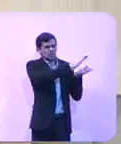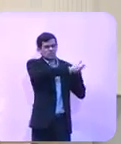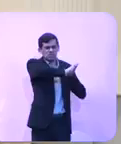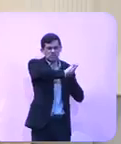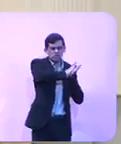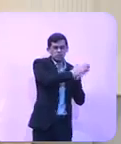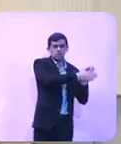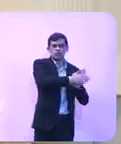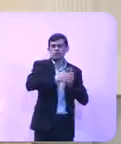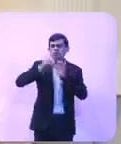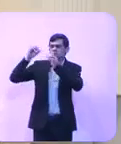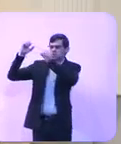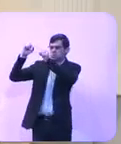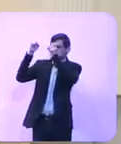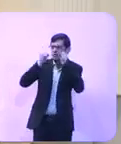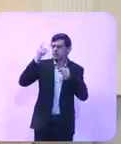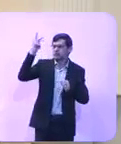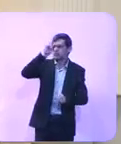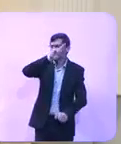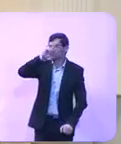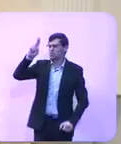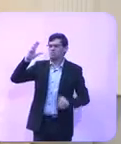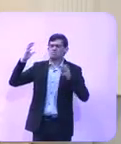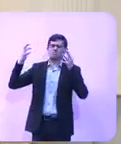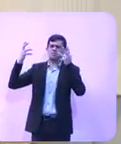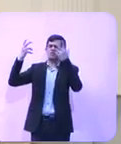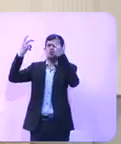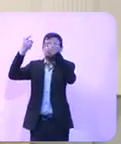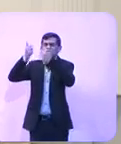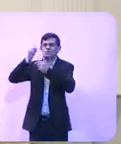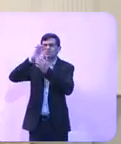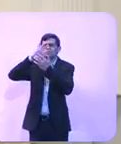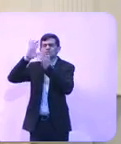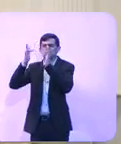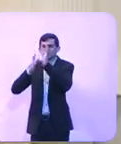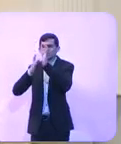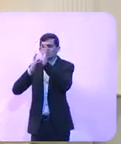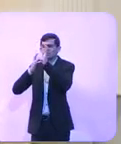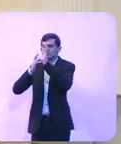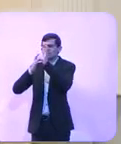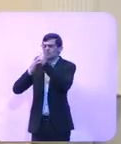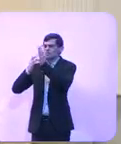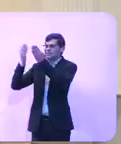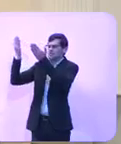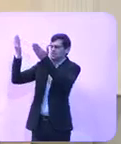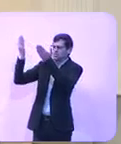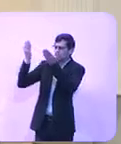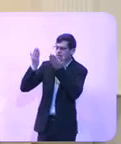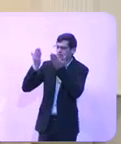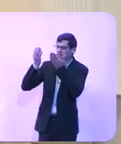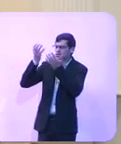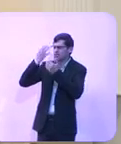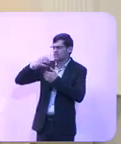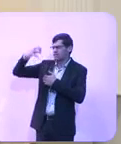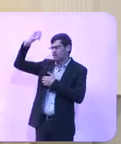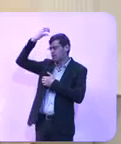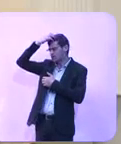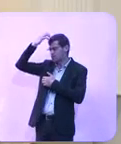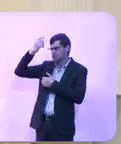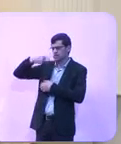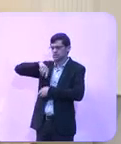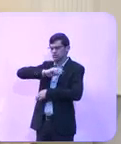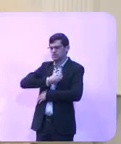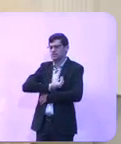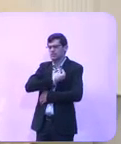pelo poder do Teu nome maravilhoso, Jesus. Reina sobre nós. É aquilo que eu